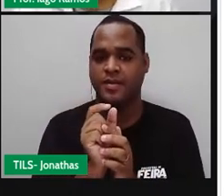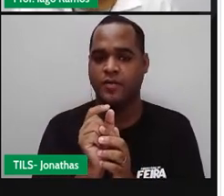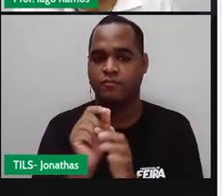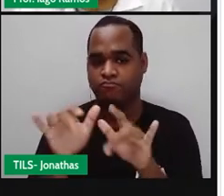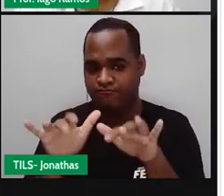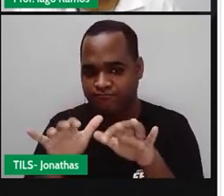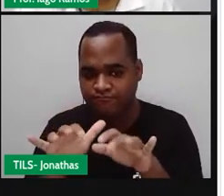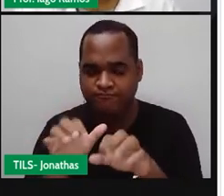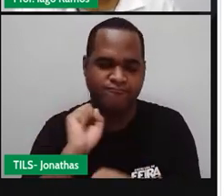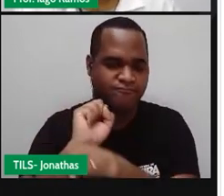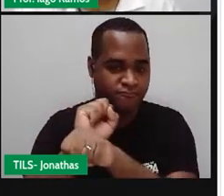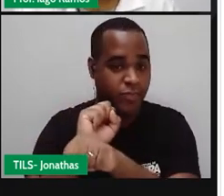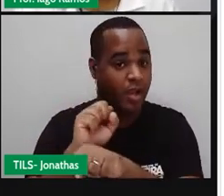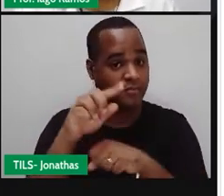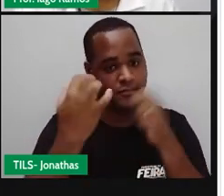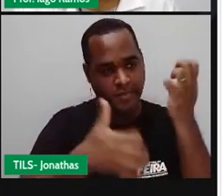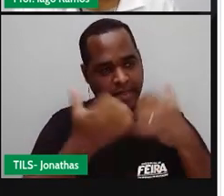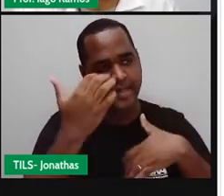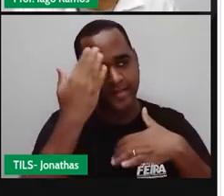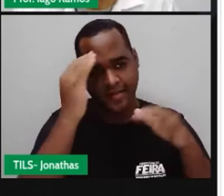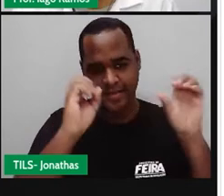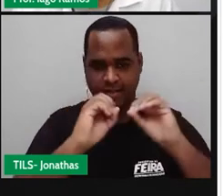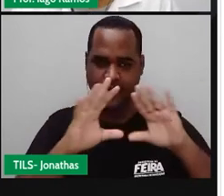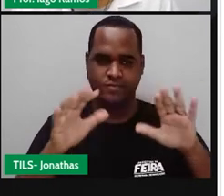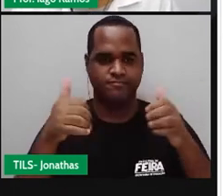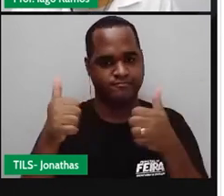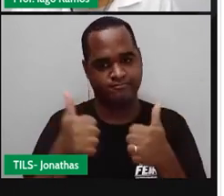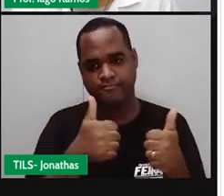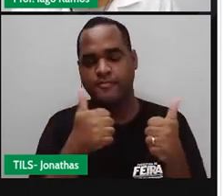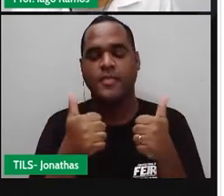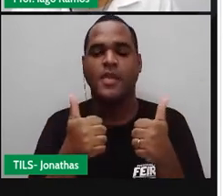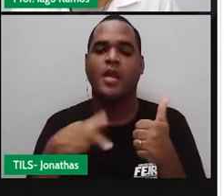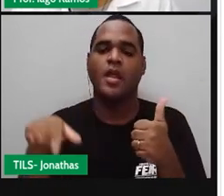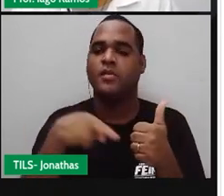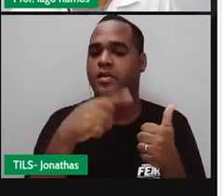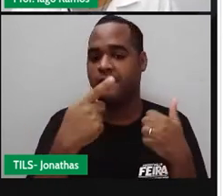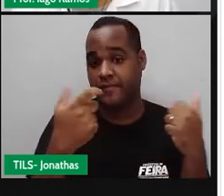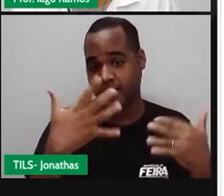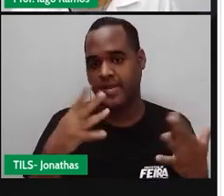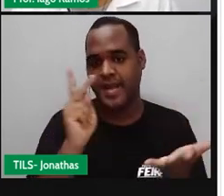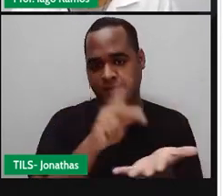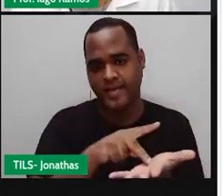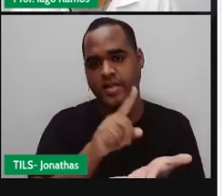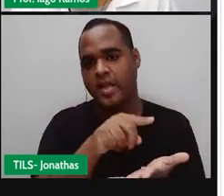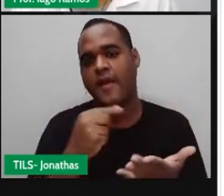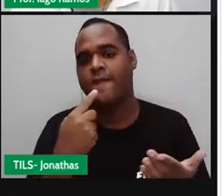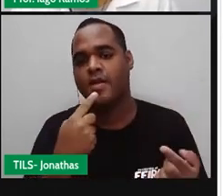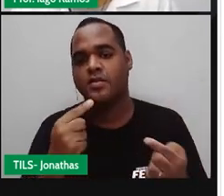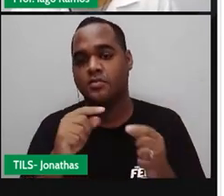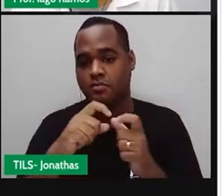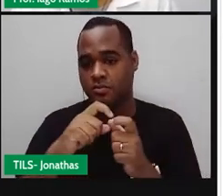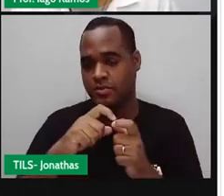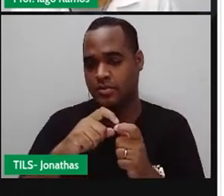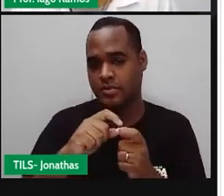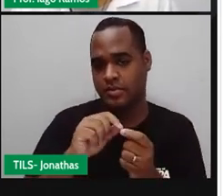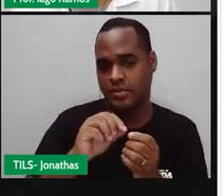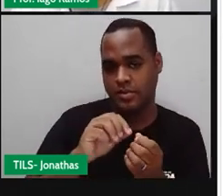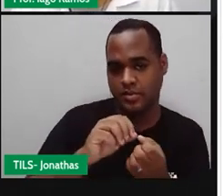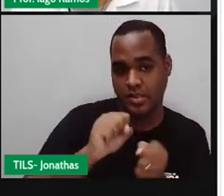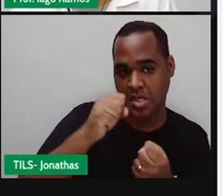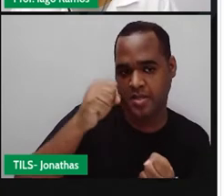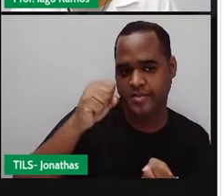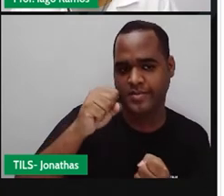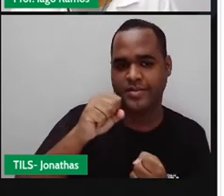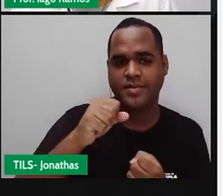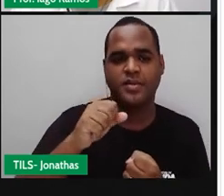digitar aqui para poder te explicar direitinho além de Duas Barras inteiras cada criança recebeu